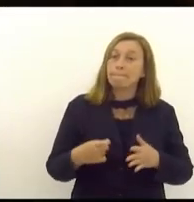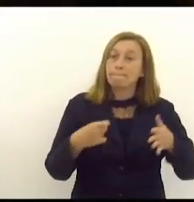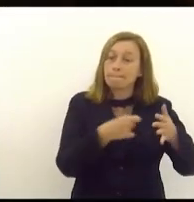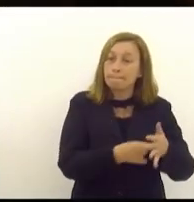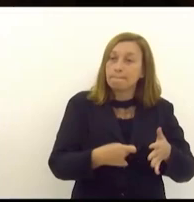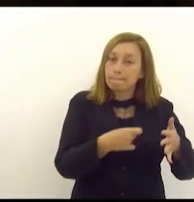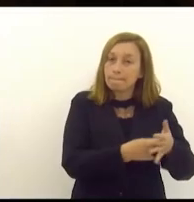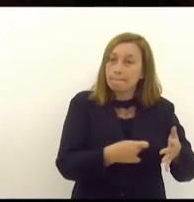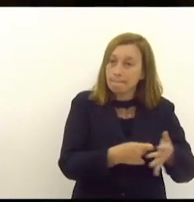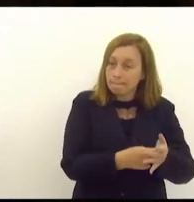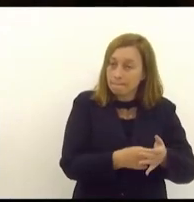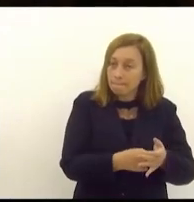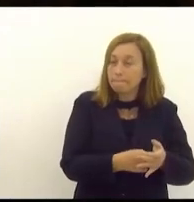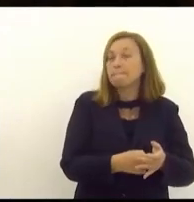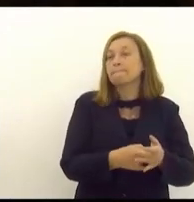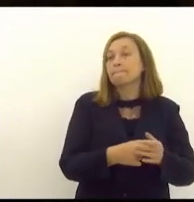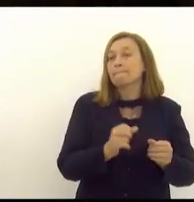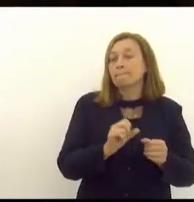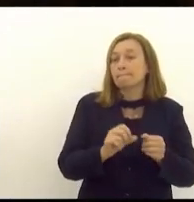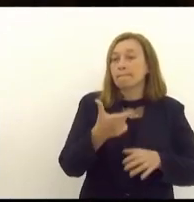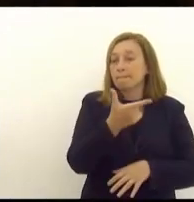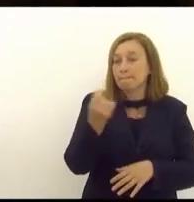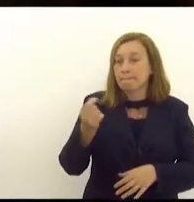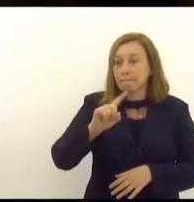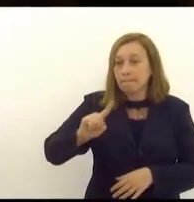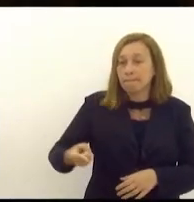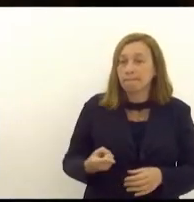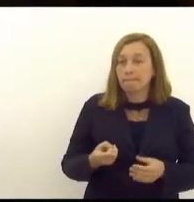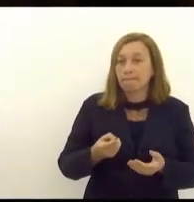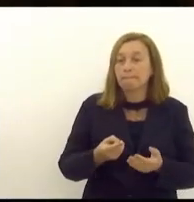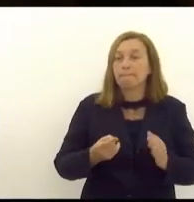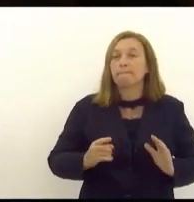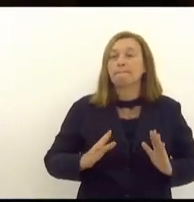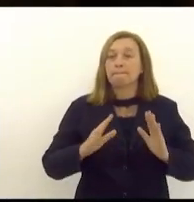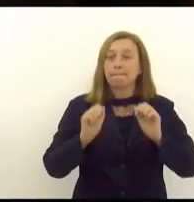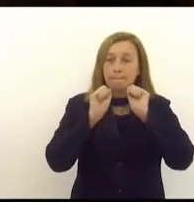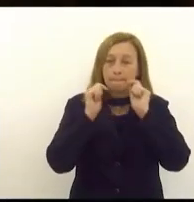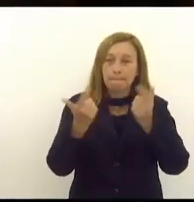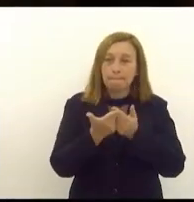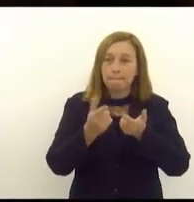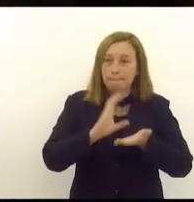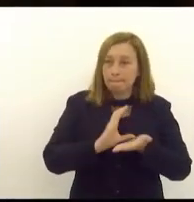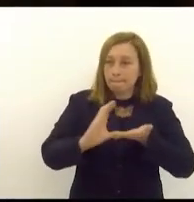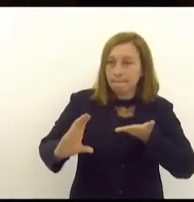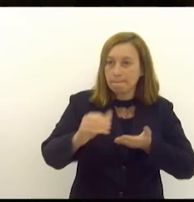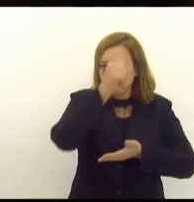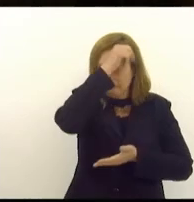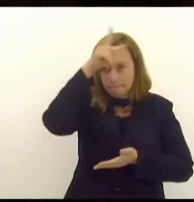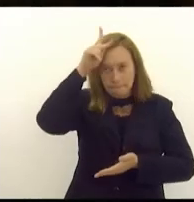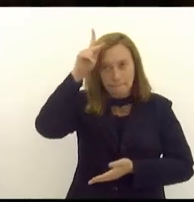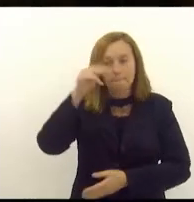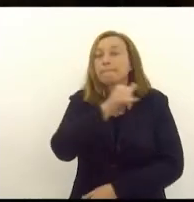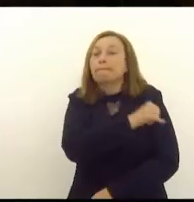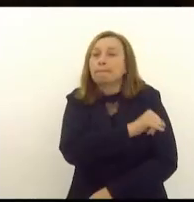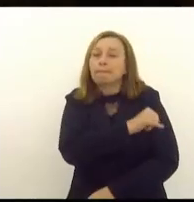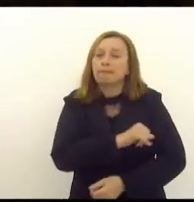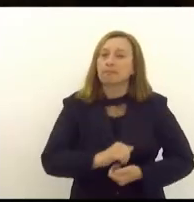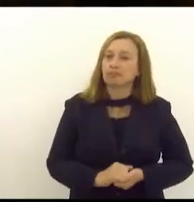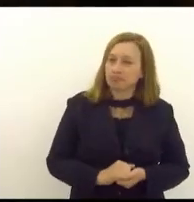feitas e diante dos 20 milhões que essa casa disponibilizou a Prefeitura do Rio de Janeiro sobre